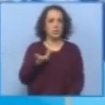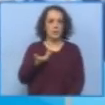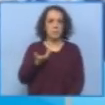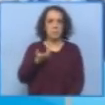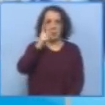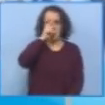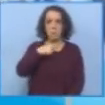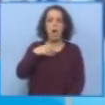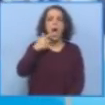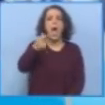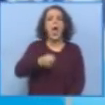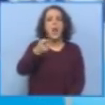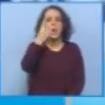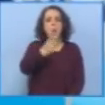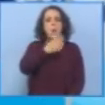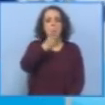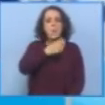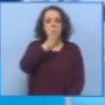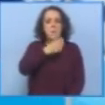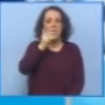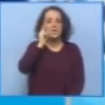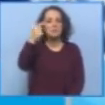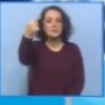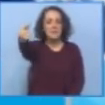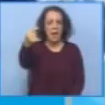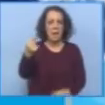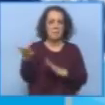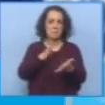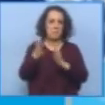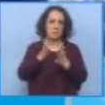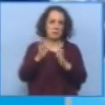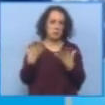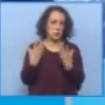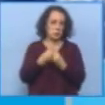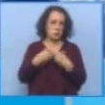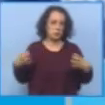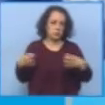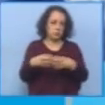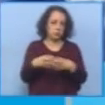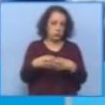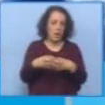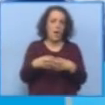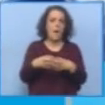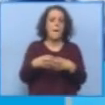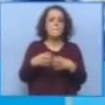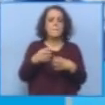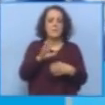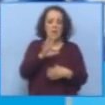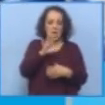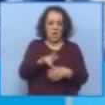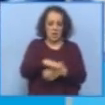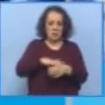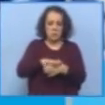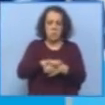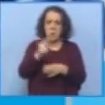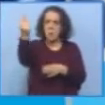comboio especial, íamos 1000, levávamos connosco assim alguns de outras dioceses, poucos,